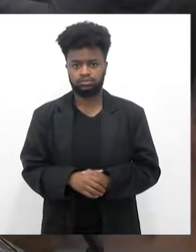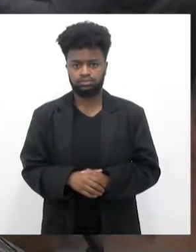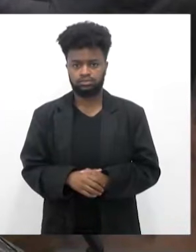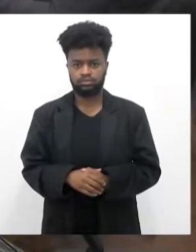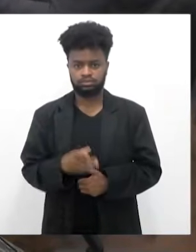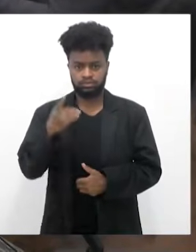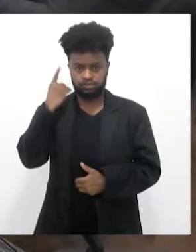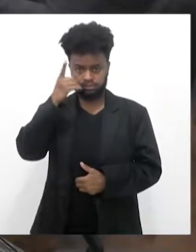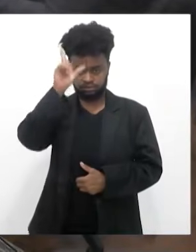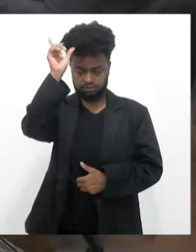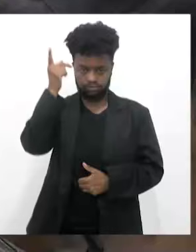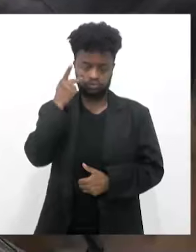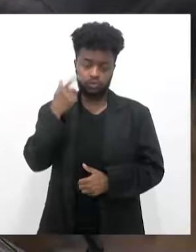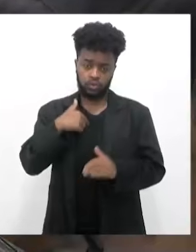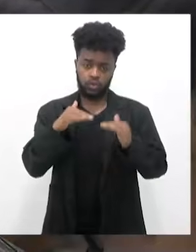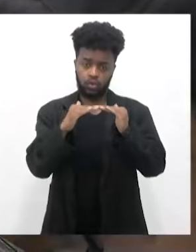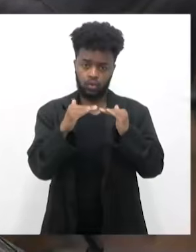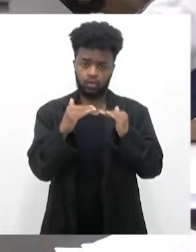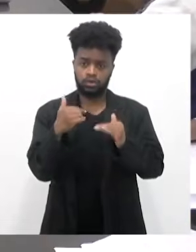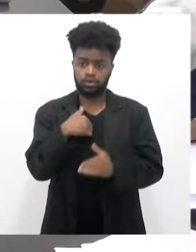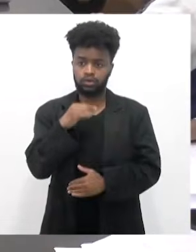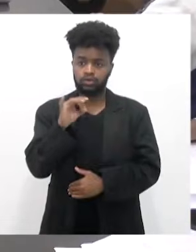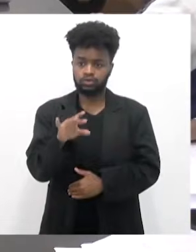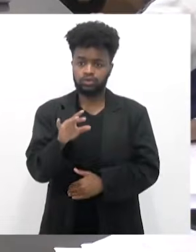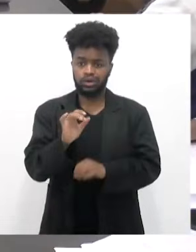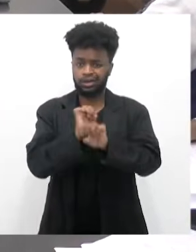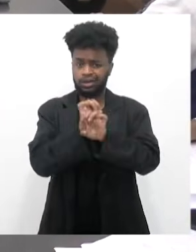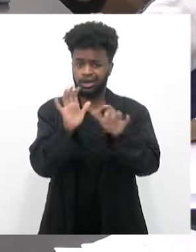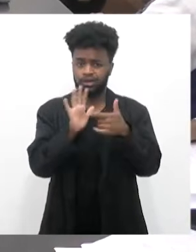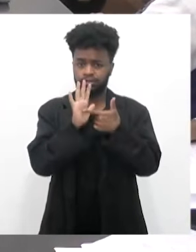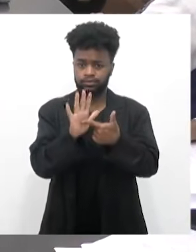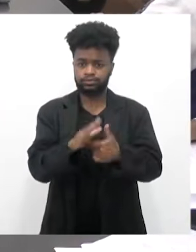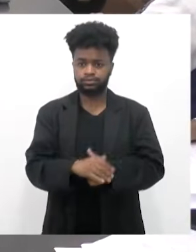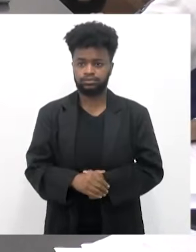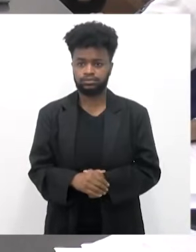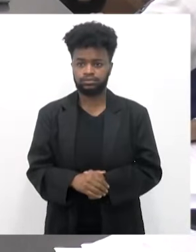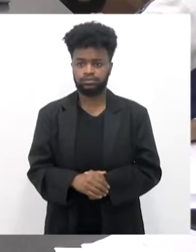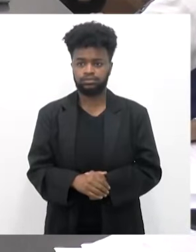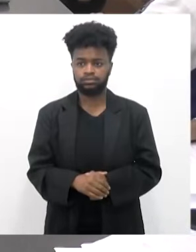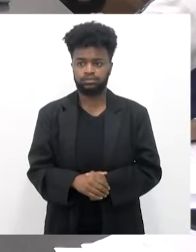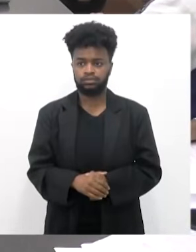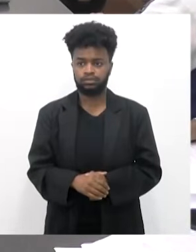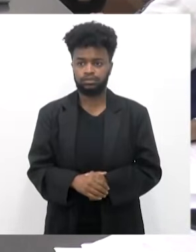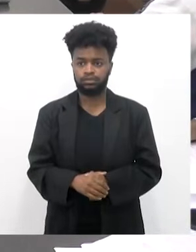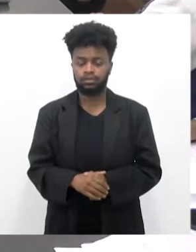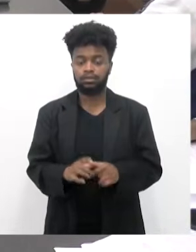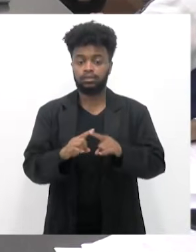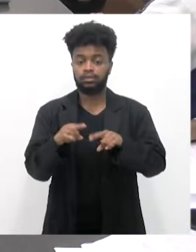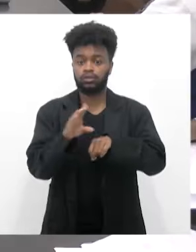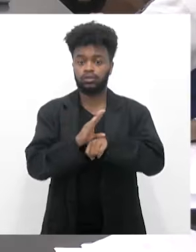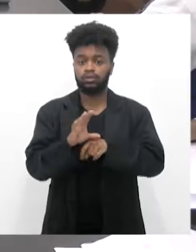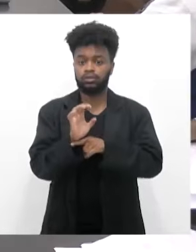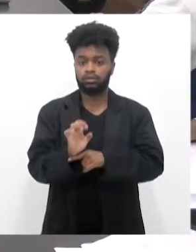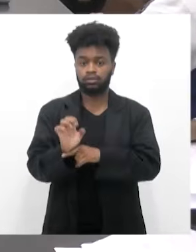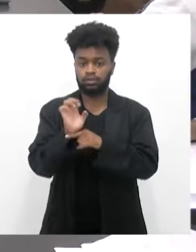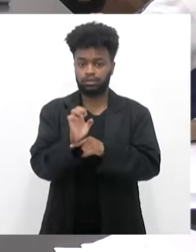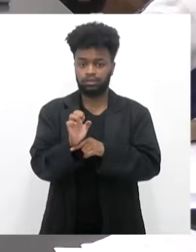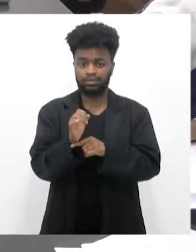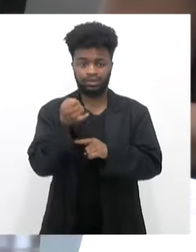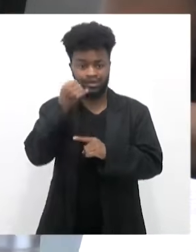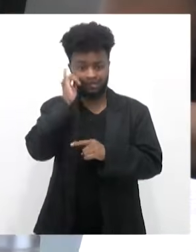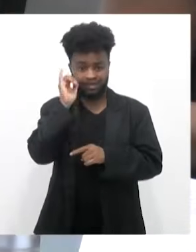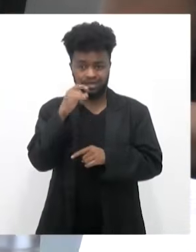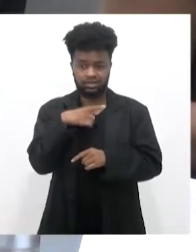Estou concordando, é só para dizer. É só para deixar mais claro mesmo como, Mas eu como peguei aqui técnica a Constituição legislativa. Estadual, para não haver